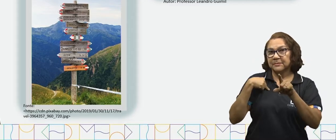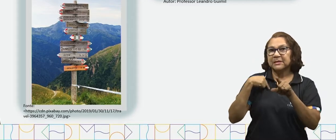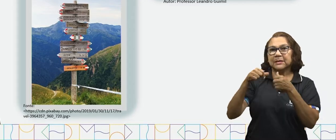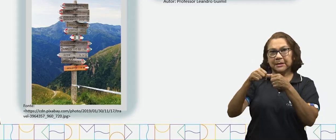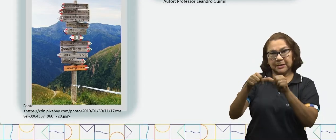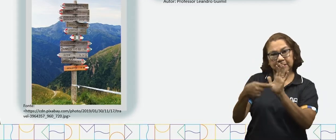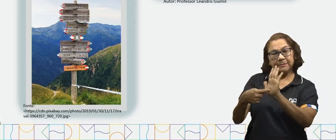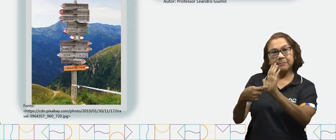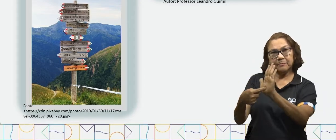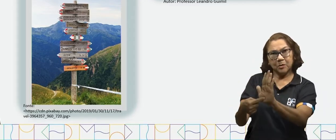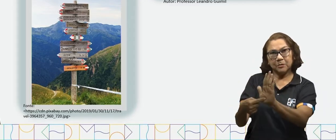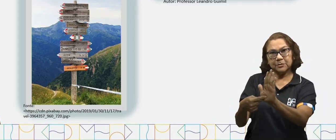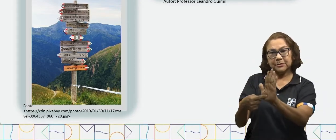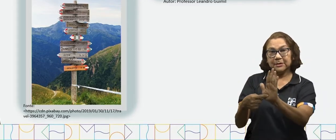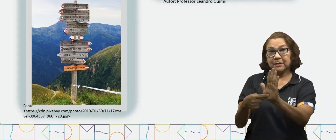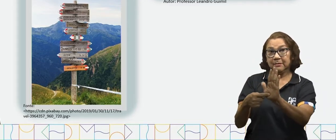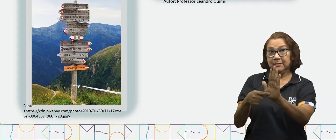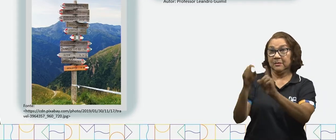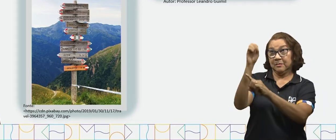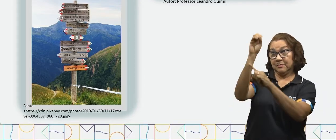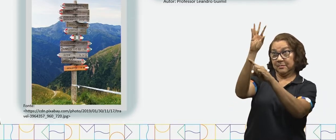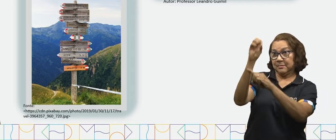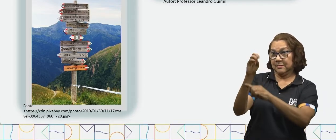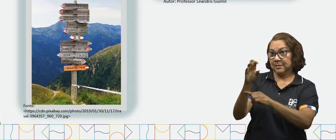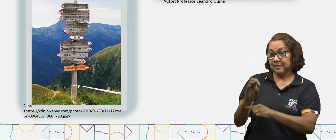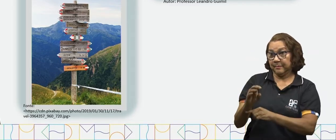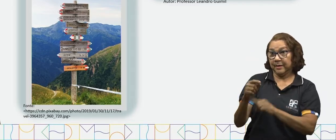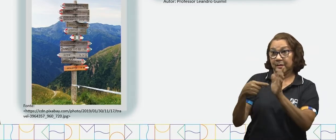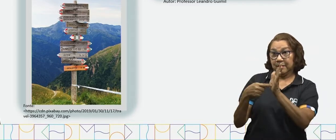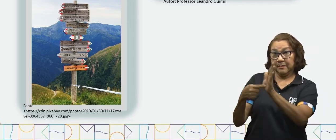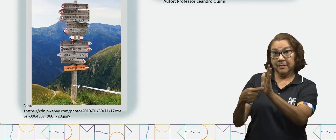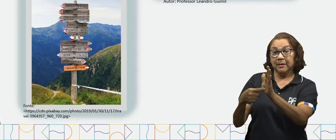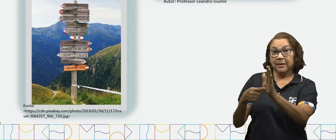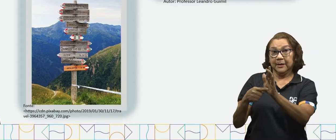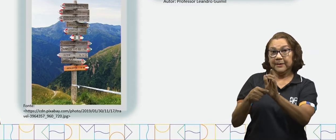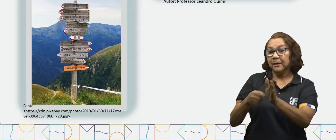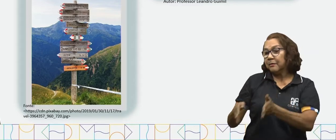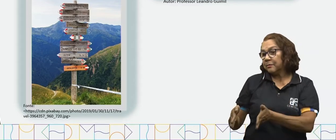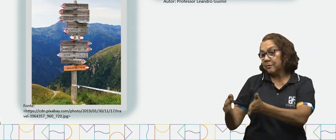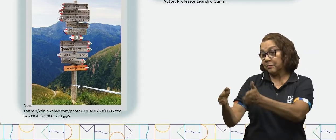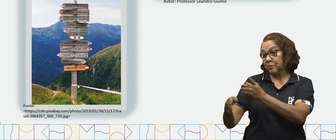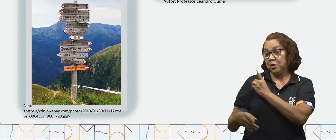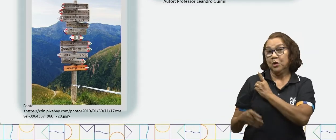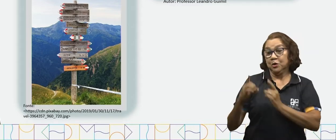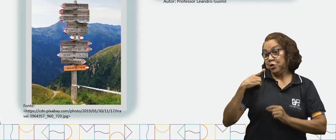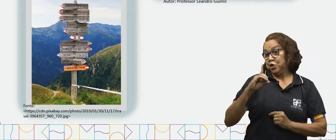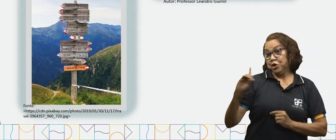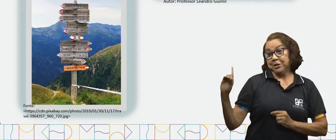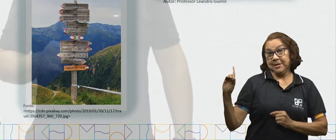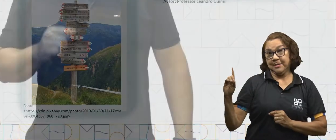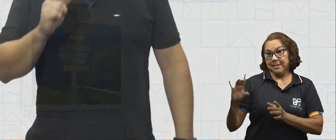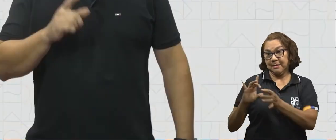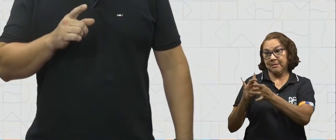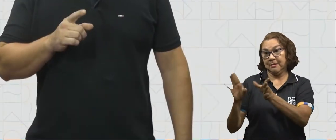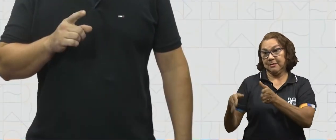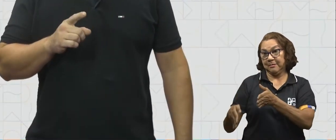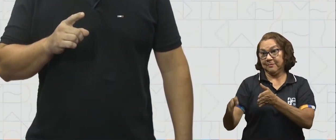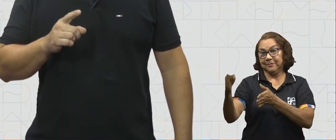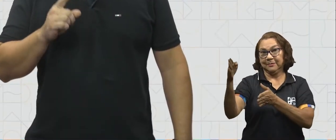as ações de trânsito específicas. Neste caso, manter a faixa da direita livre, mas com atenção.